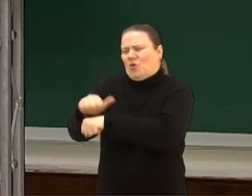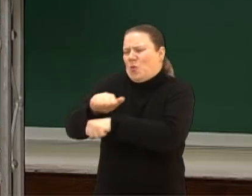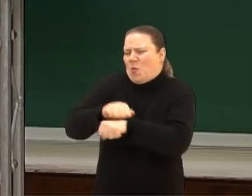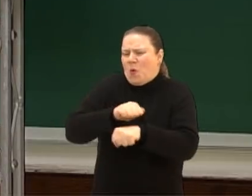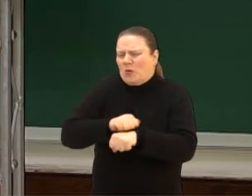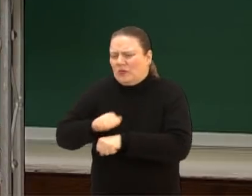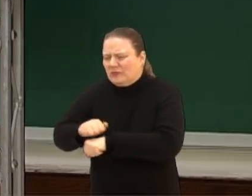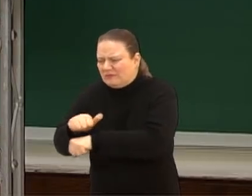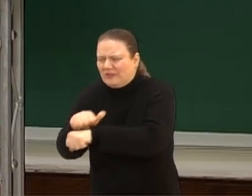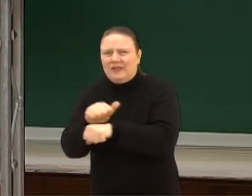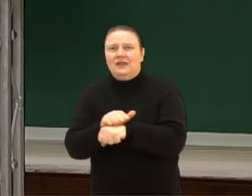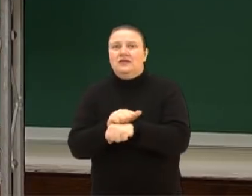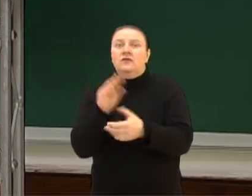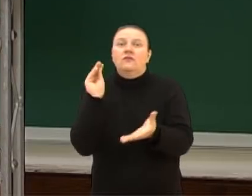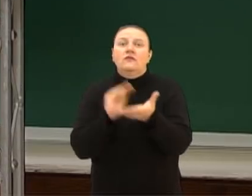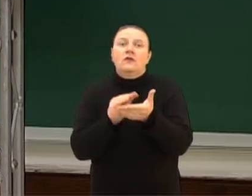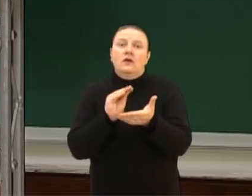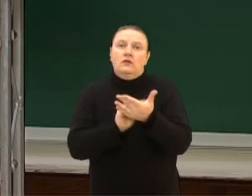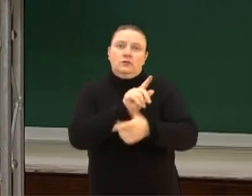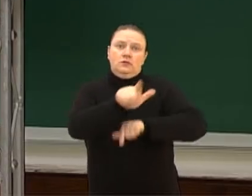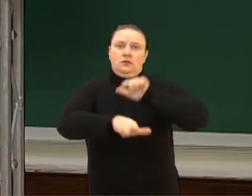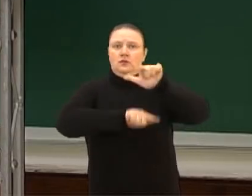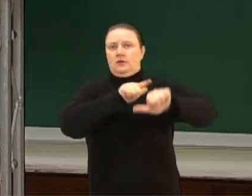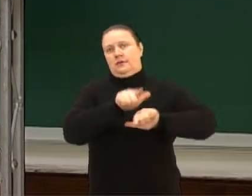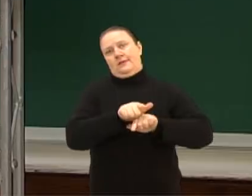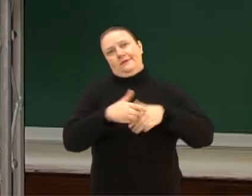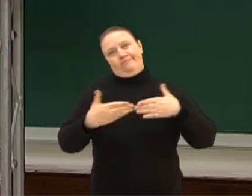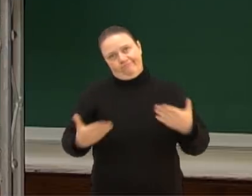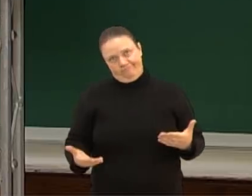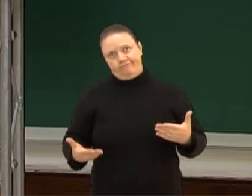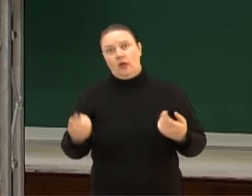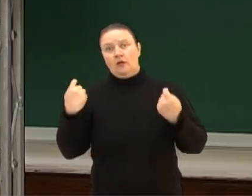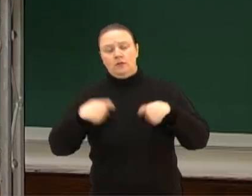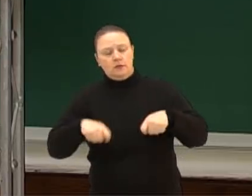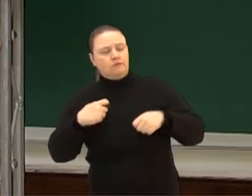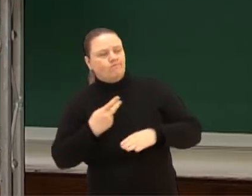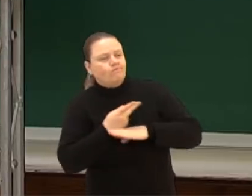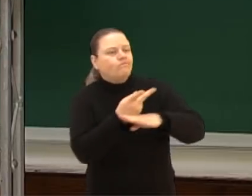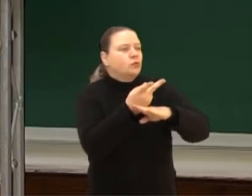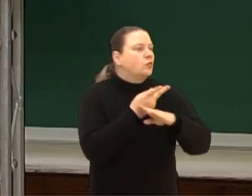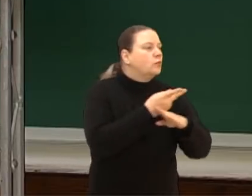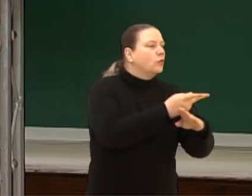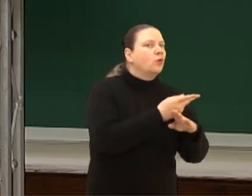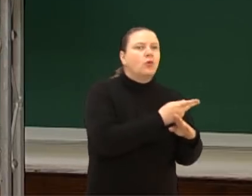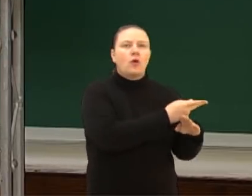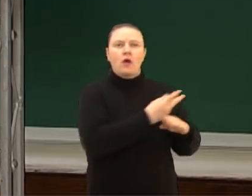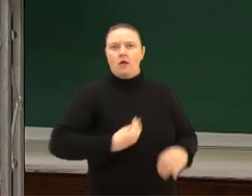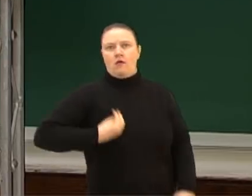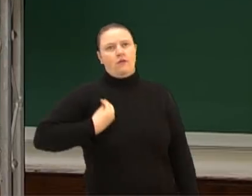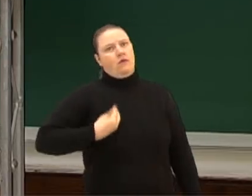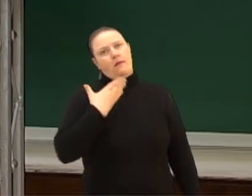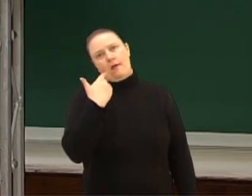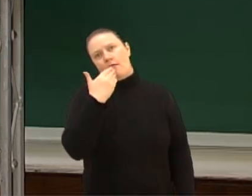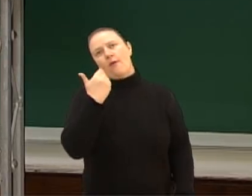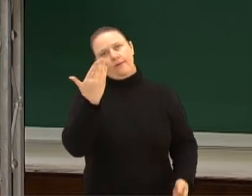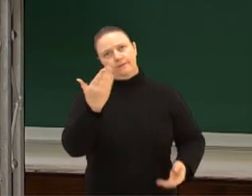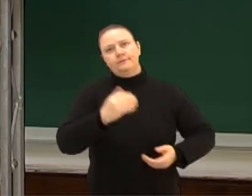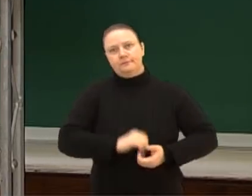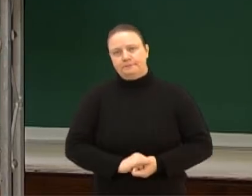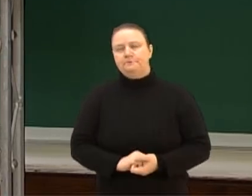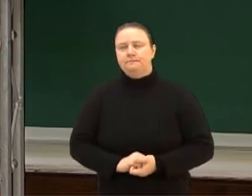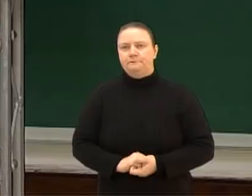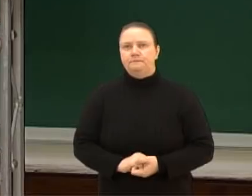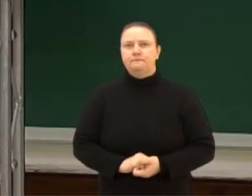poucas oportunidades. Então, essas pessoas saíram provavelmente em busca de uma melhoria, de uma melhor condição de vida, tá?